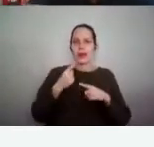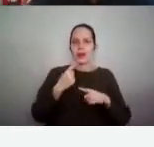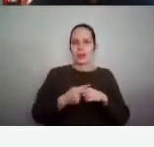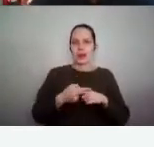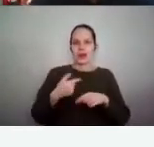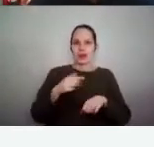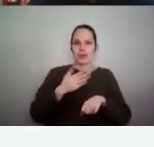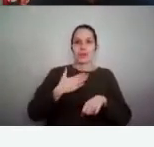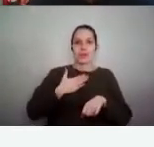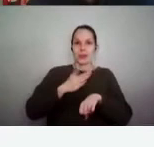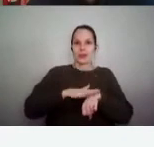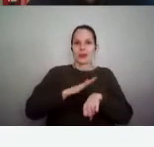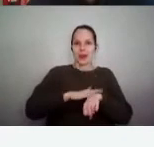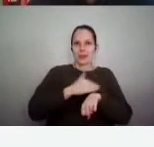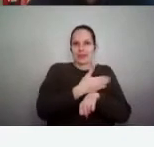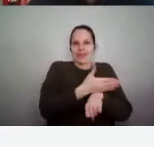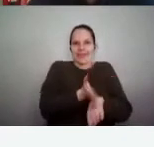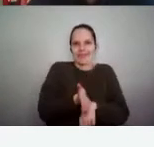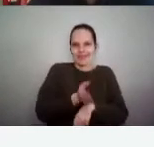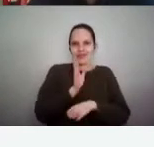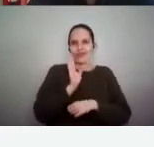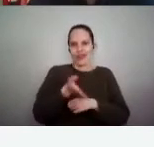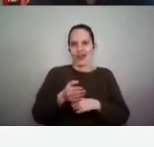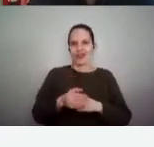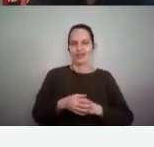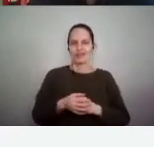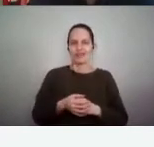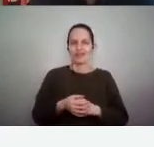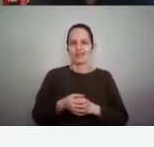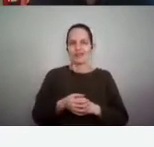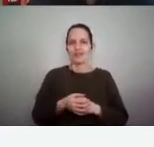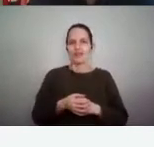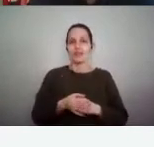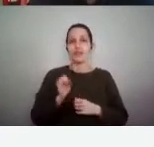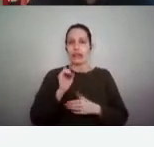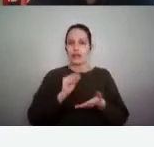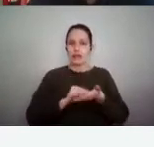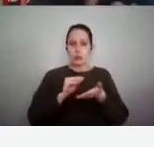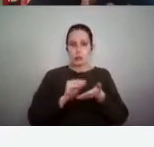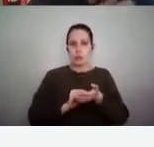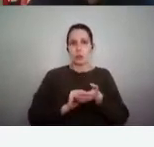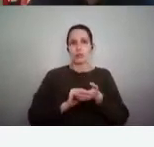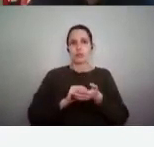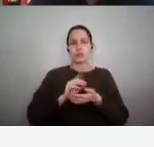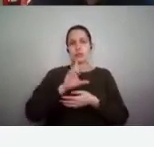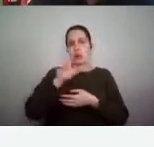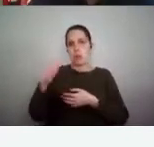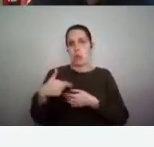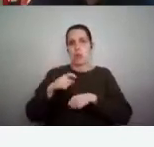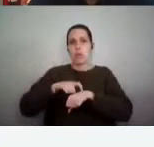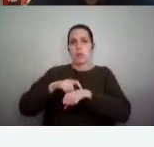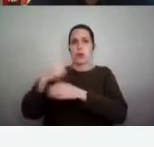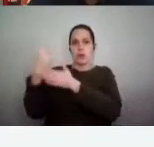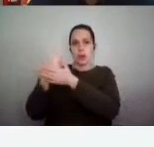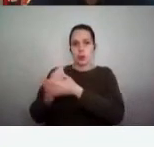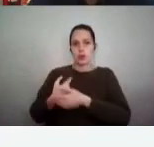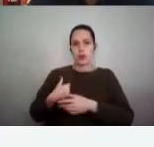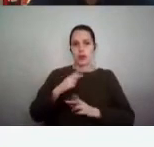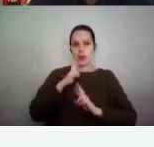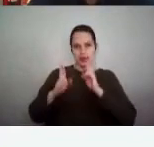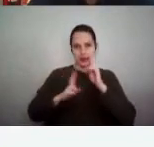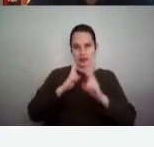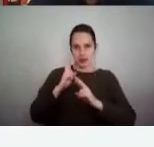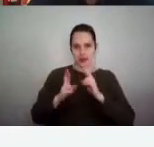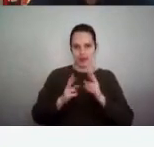disposto para eu me encontrar com vocês hoje. Se faltou alguma coisa depois, na hora das perguntas, eu retomo. Muito obrigado